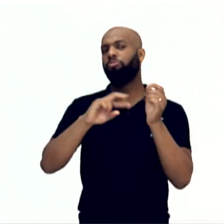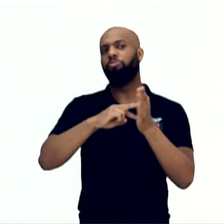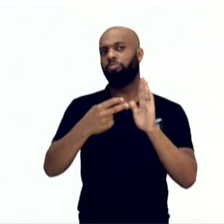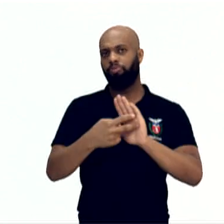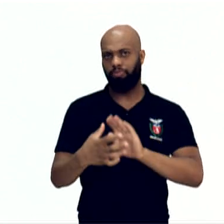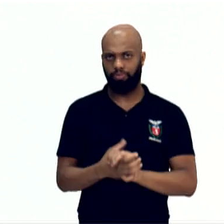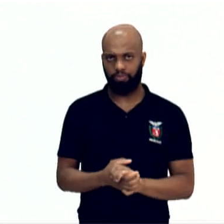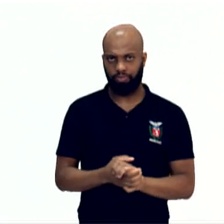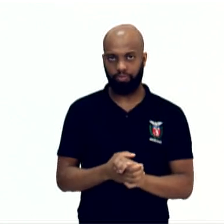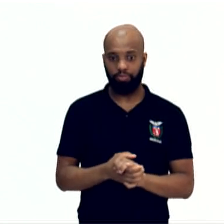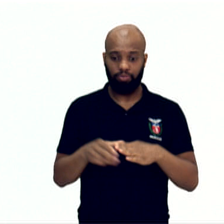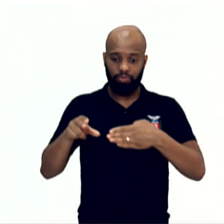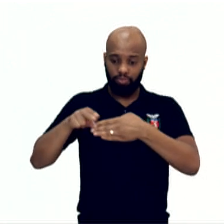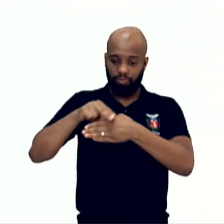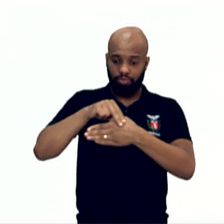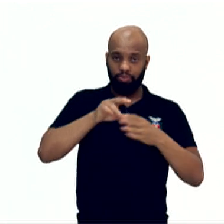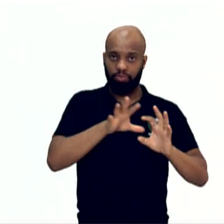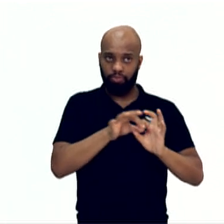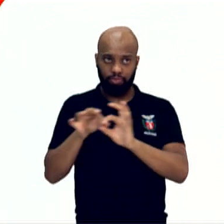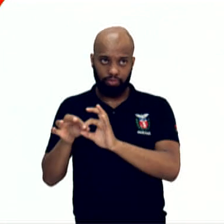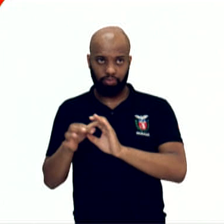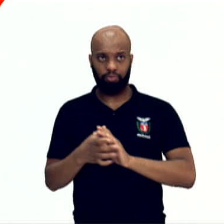No contexto do cordel,